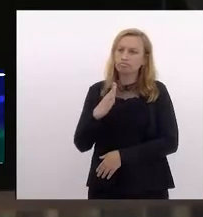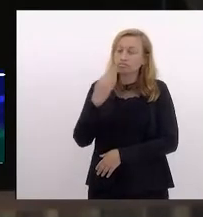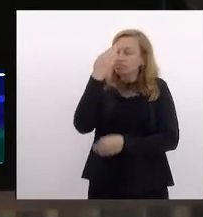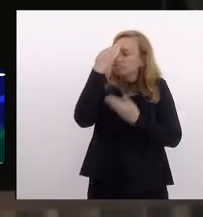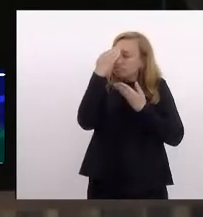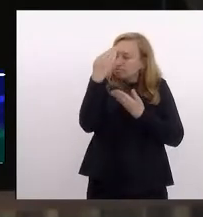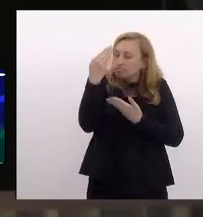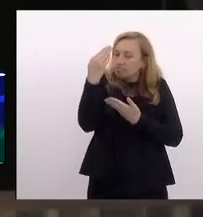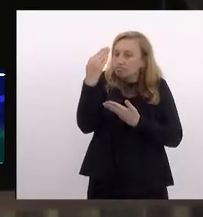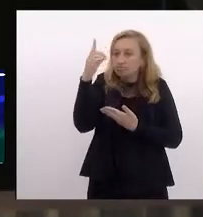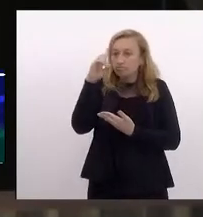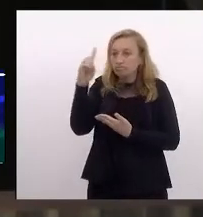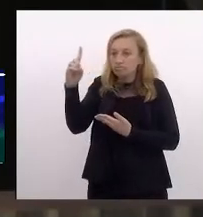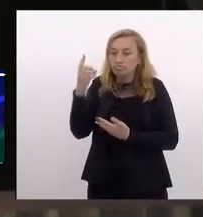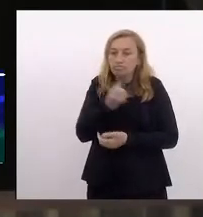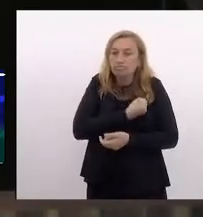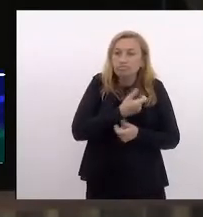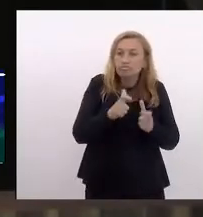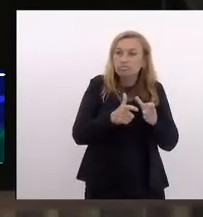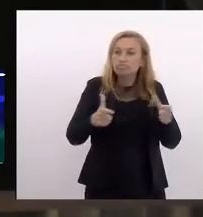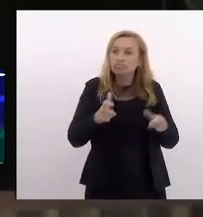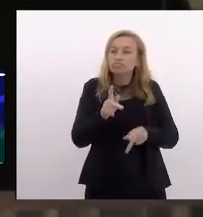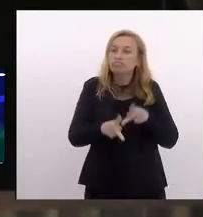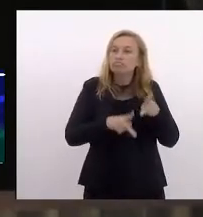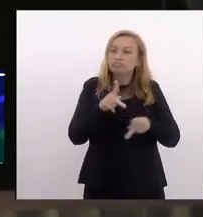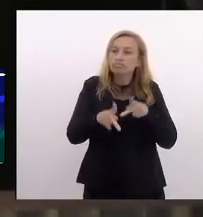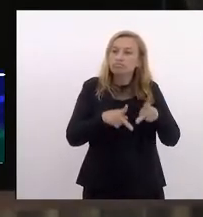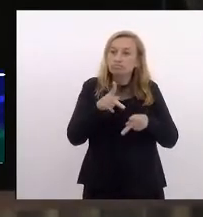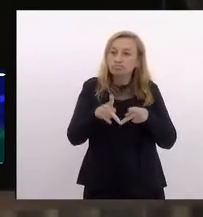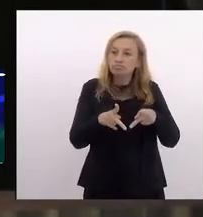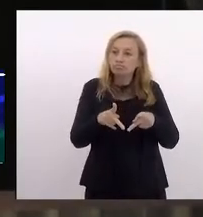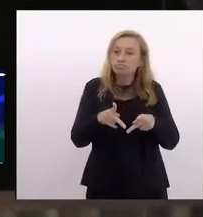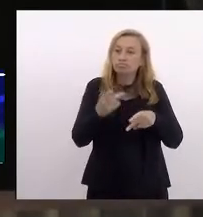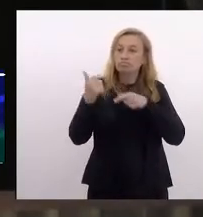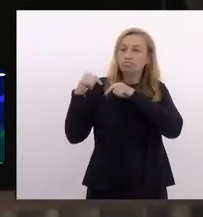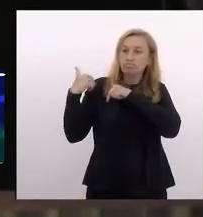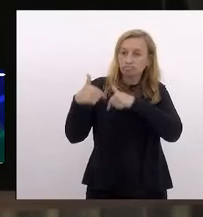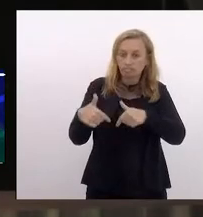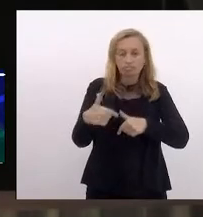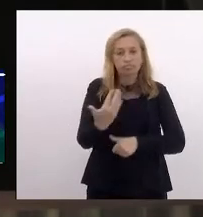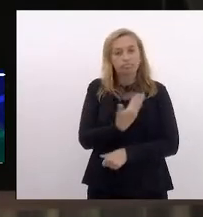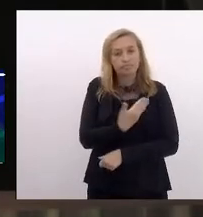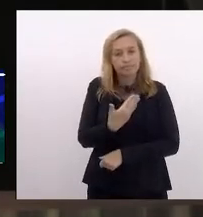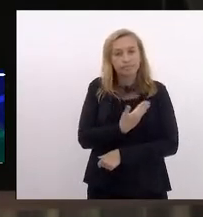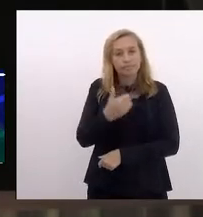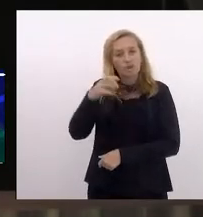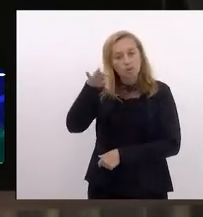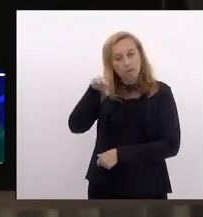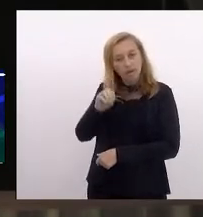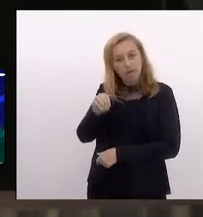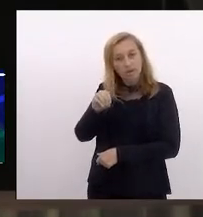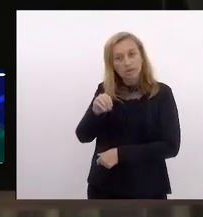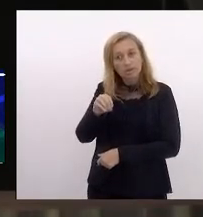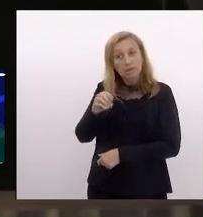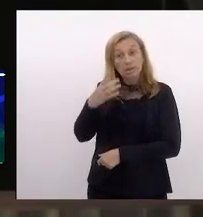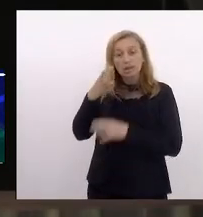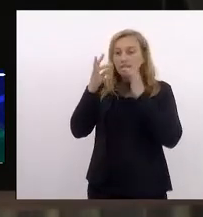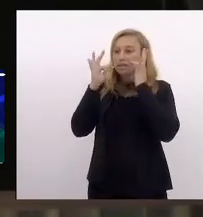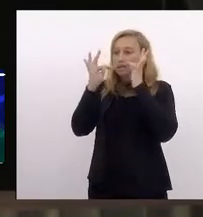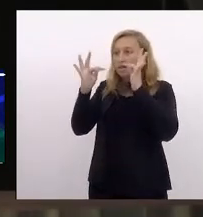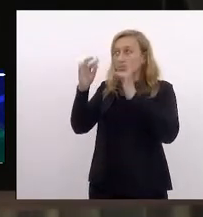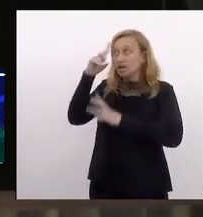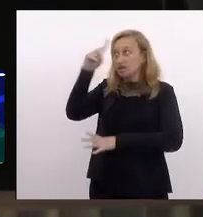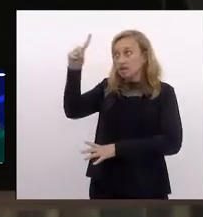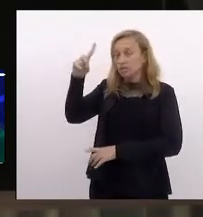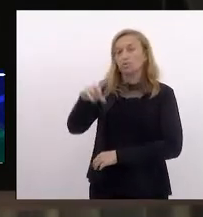graças a Deus a maioria da população é conservadora meu amigo Alberto e temente a